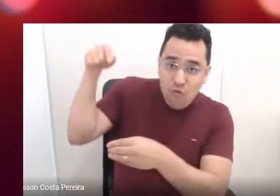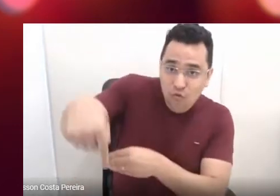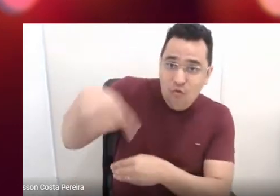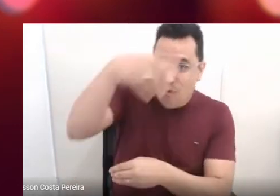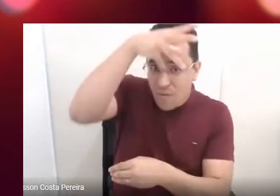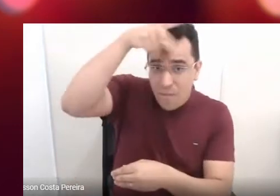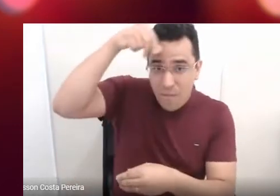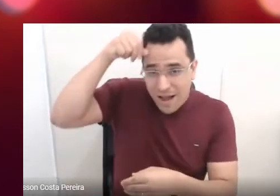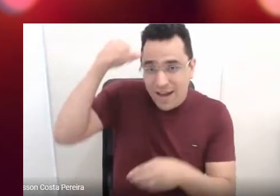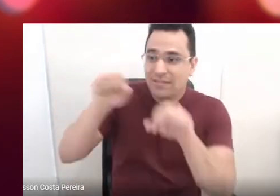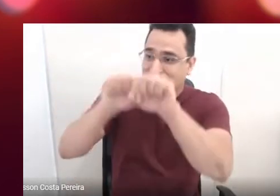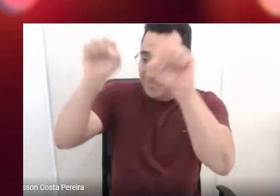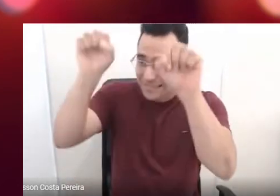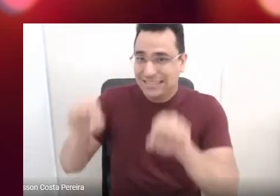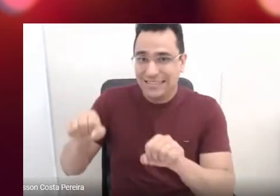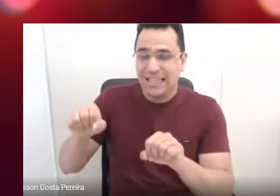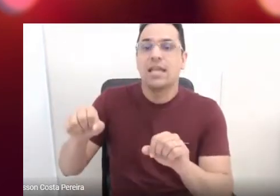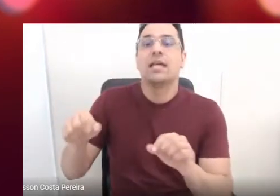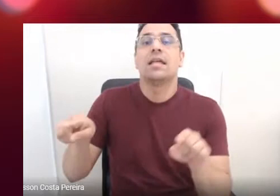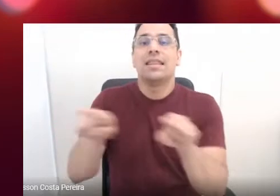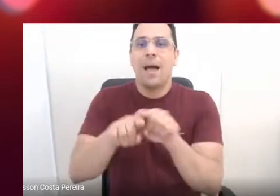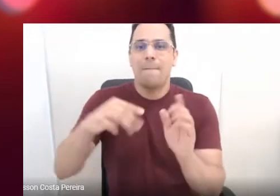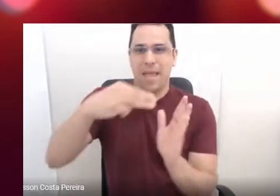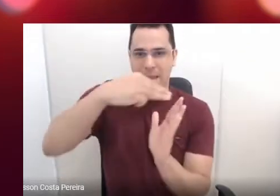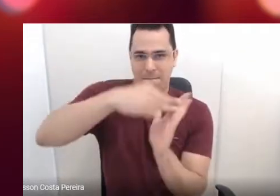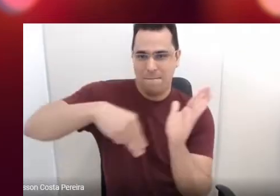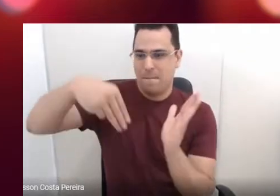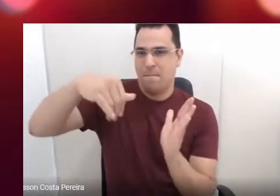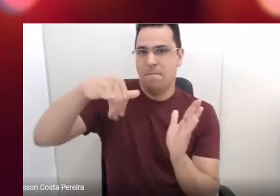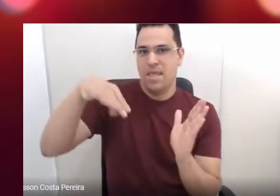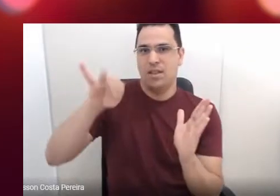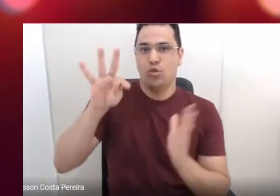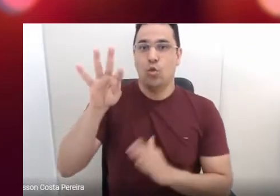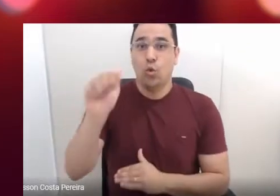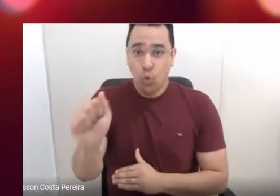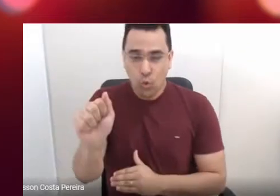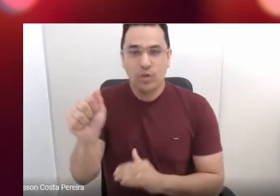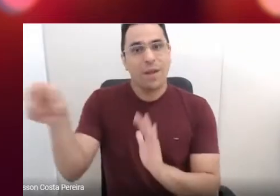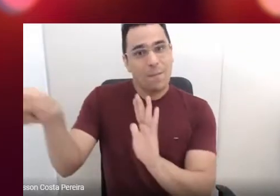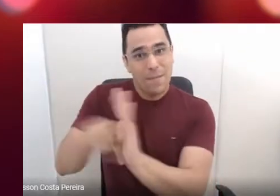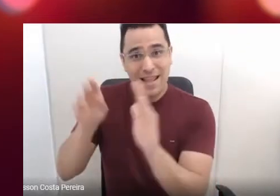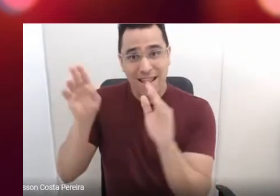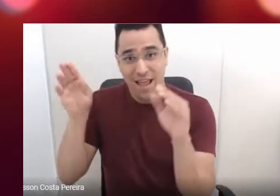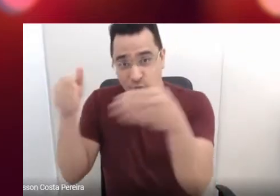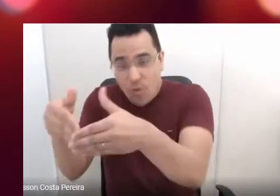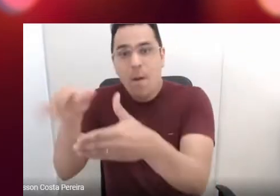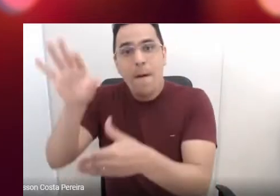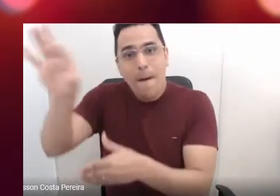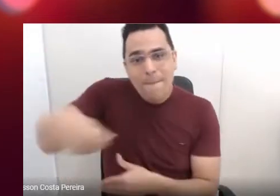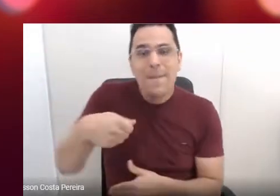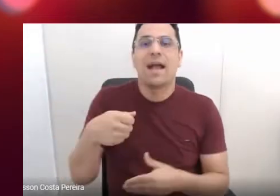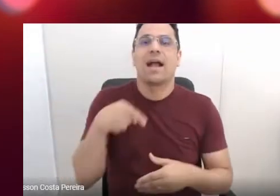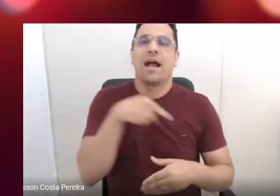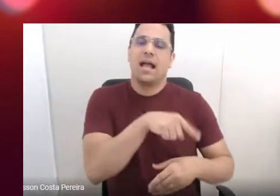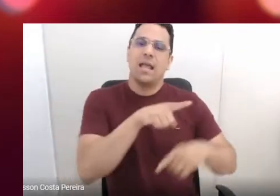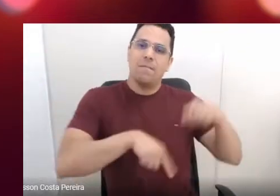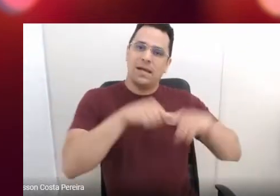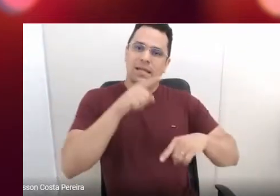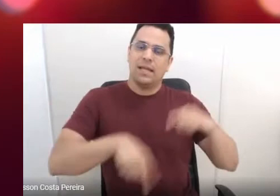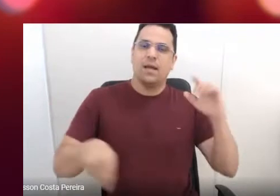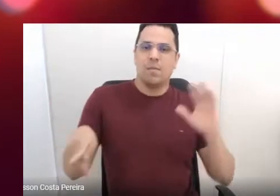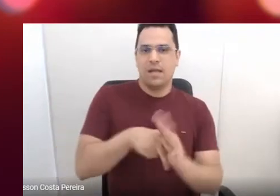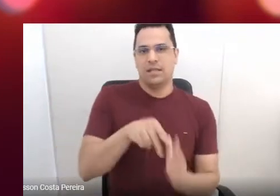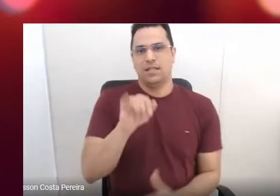minutas no sistema SEI para que nós pudéssemos realizar, né, as compras para atender a demanda do nosso instituto.